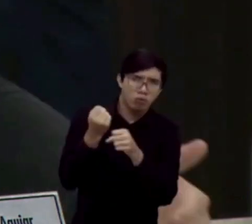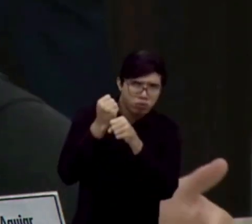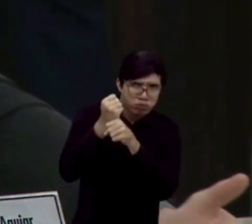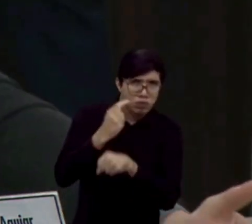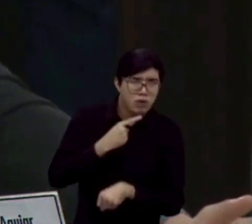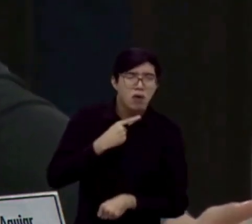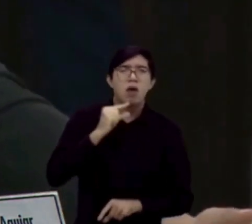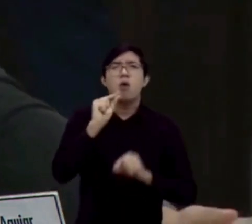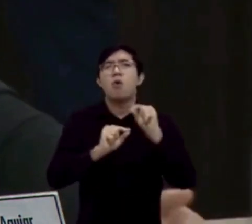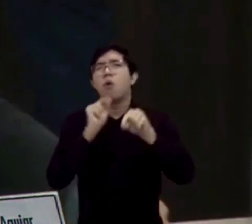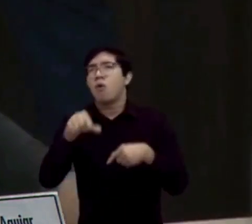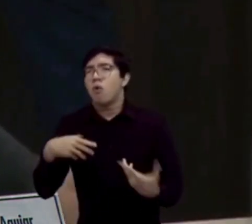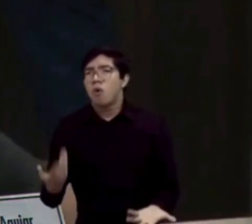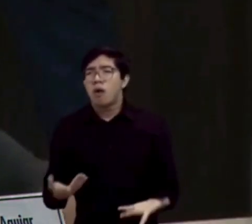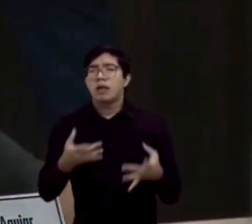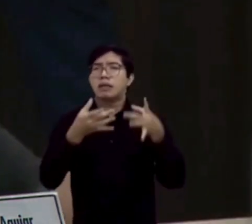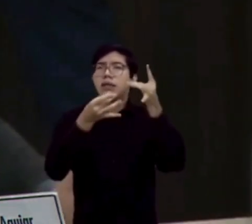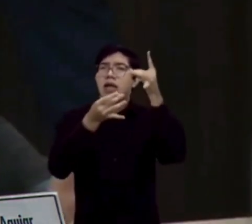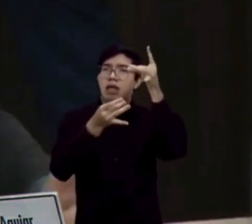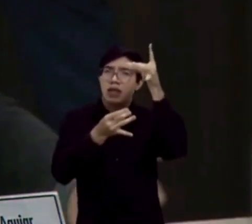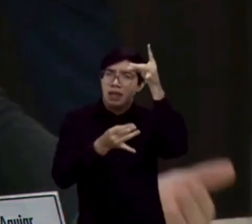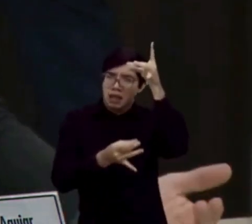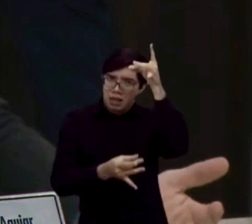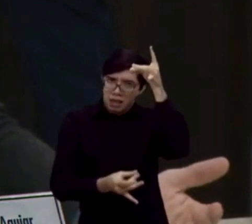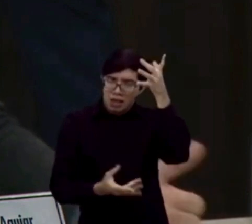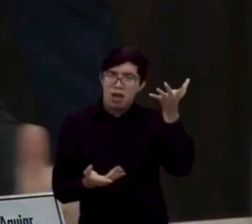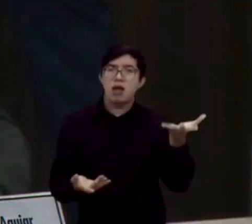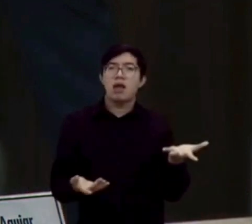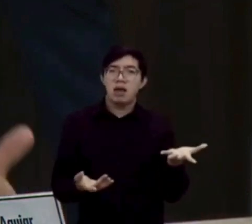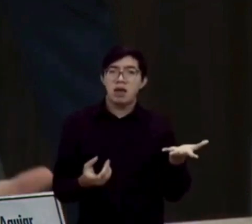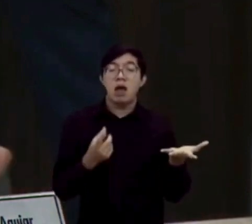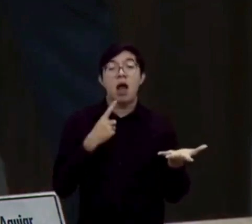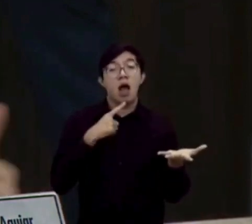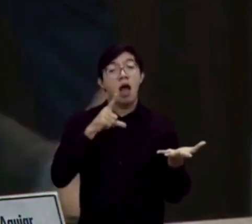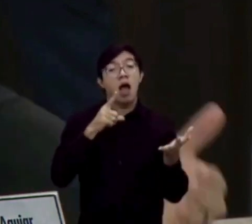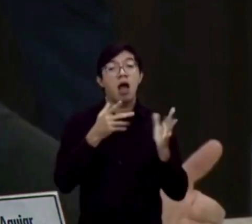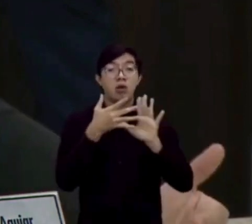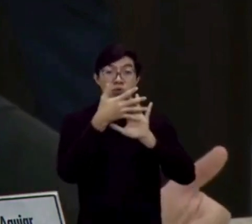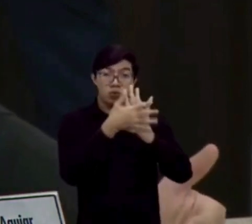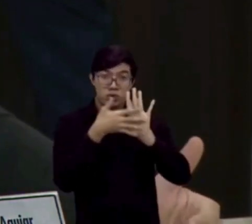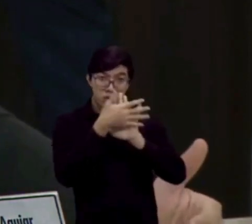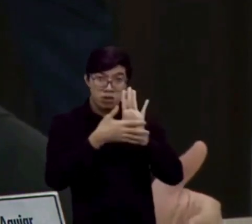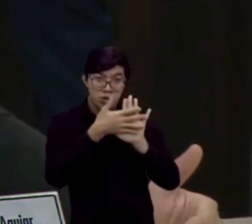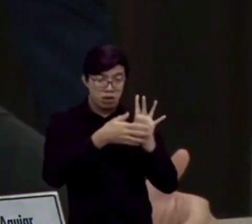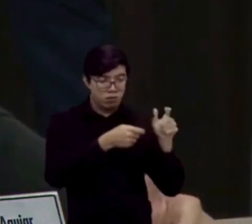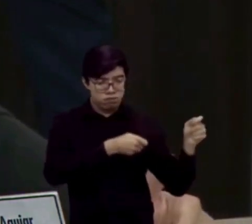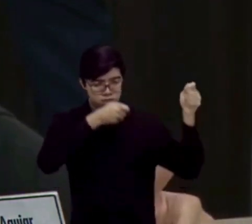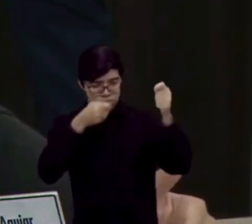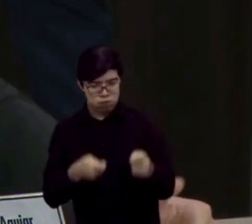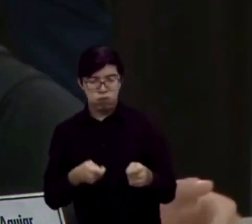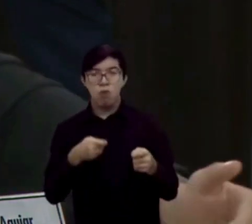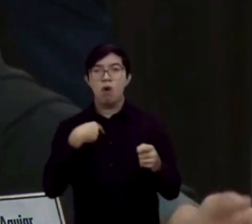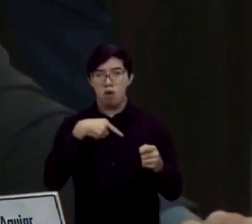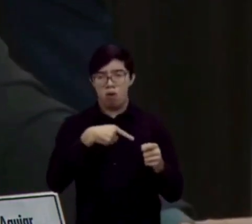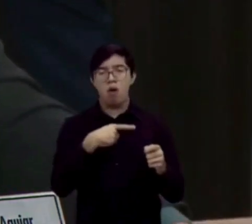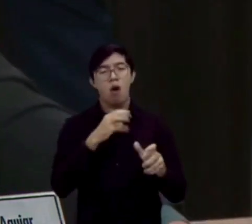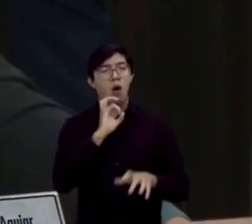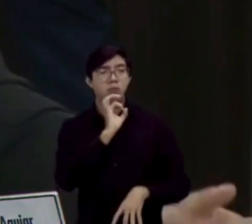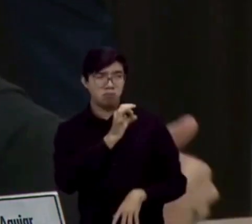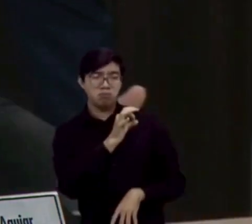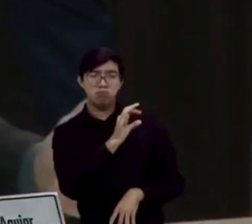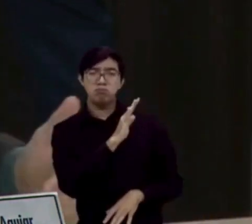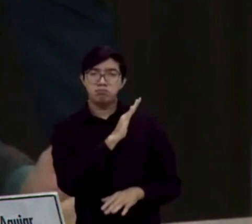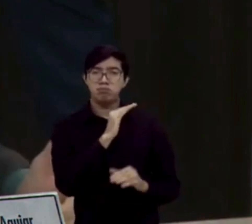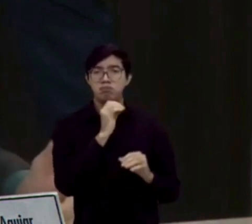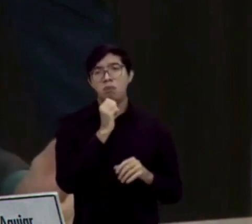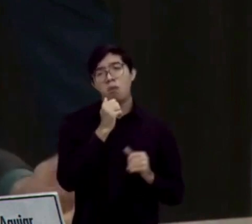Então, a gente tem uma justificativa na mensagem super bonita, um texto que eu concordo, acho muito bom o que está sendo colocado lá, mas quando a gente